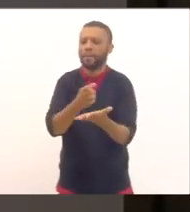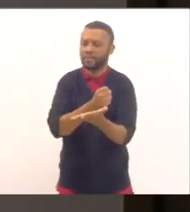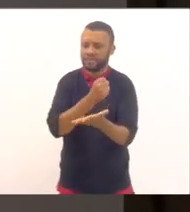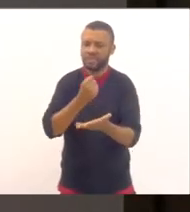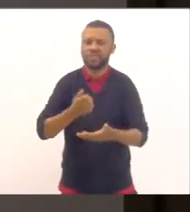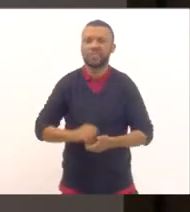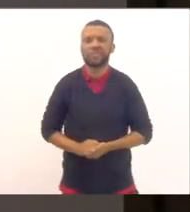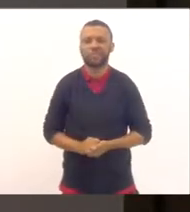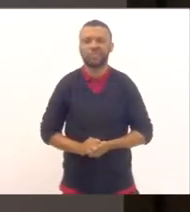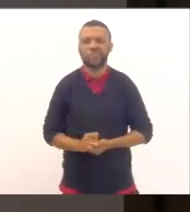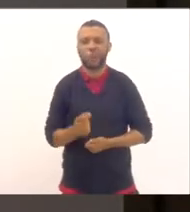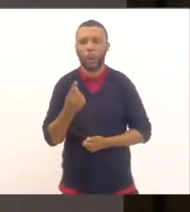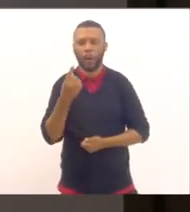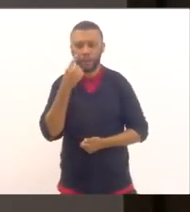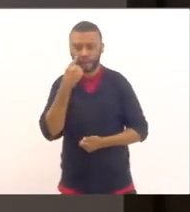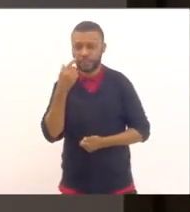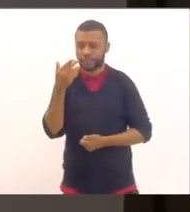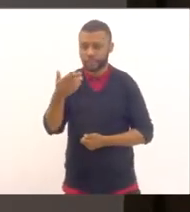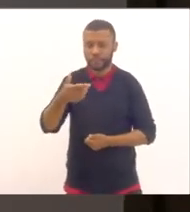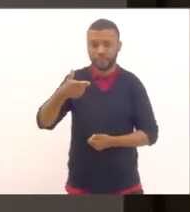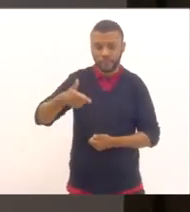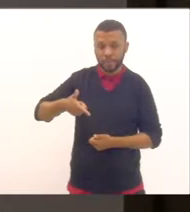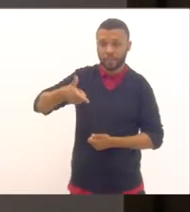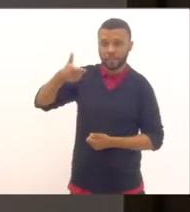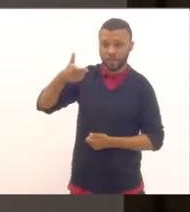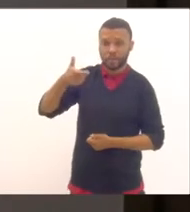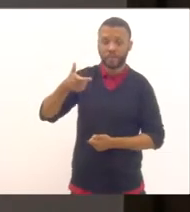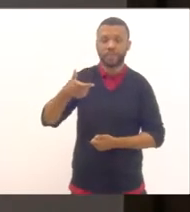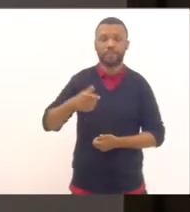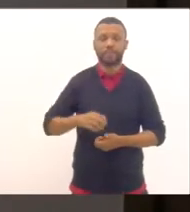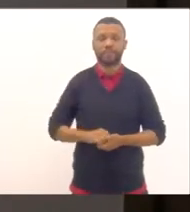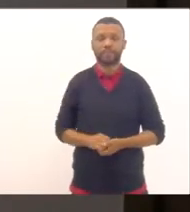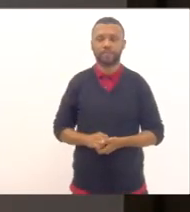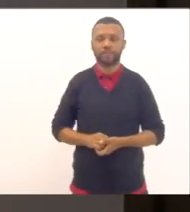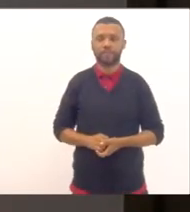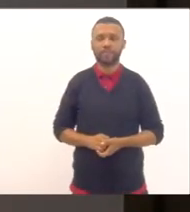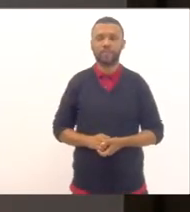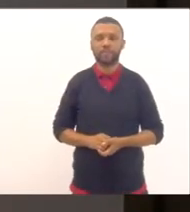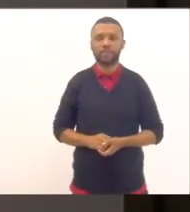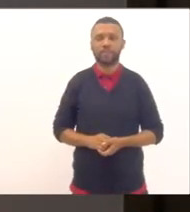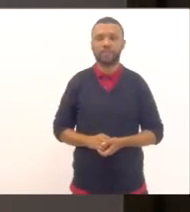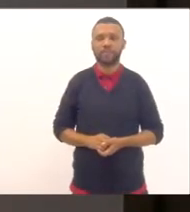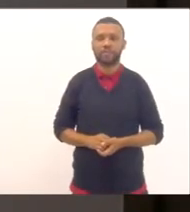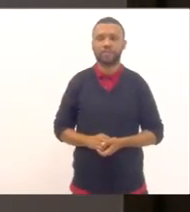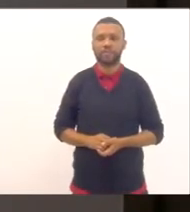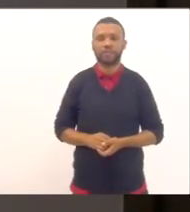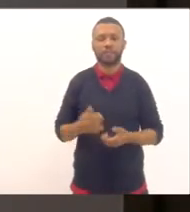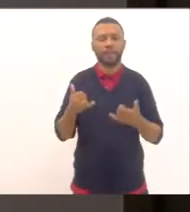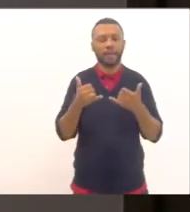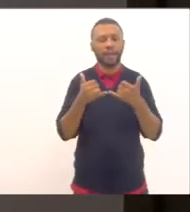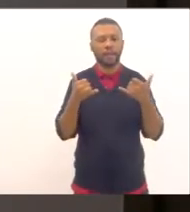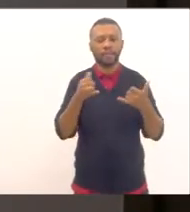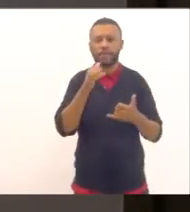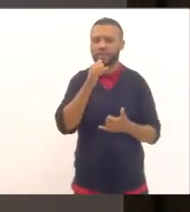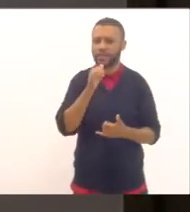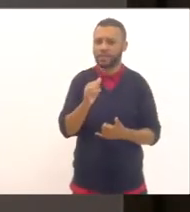e um simulacro e cabos elétricos